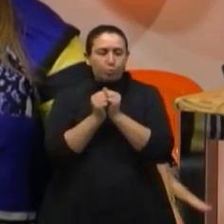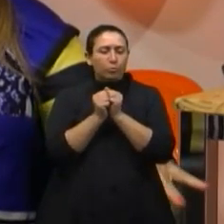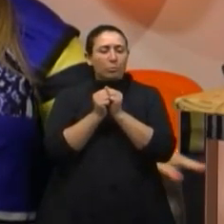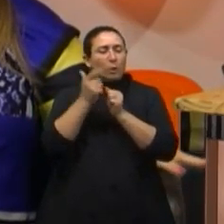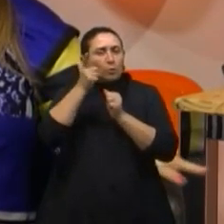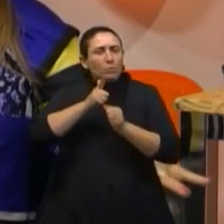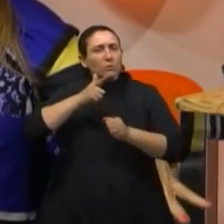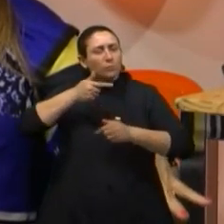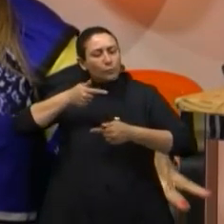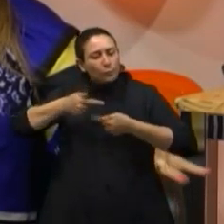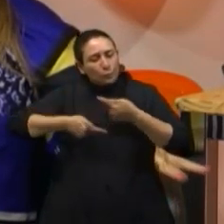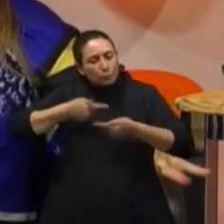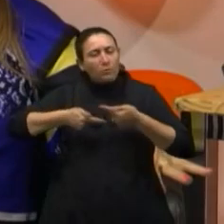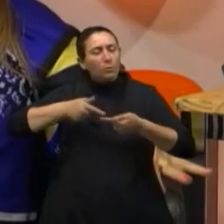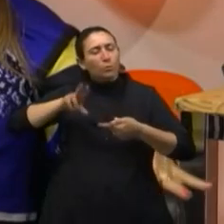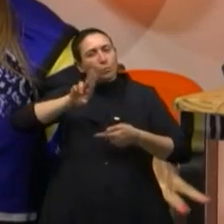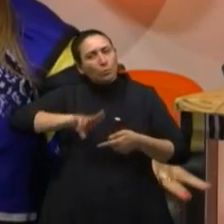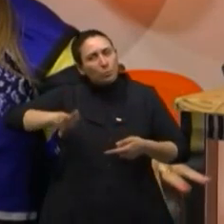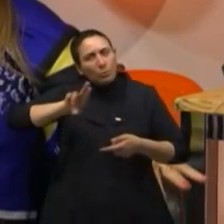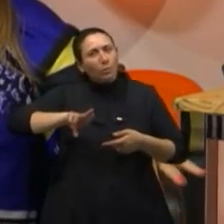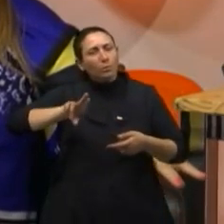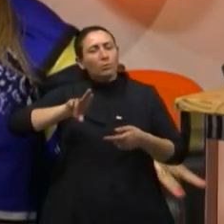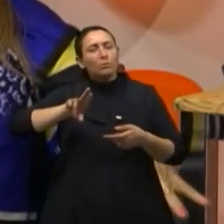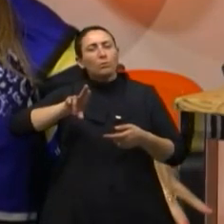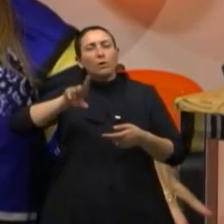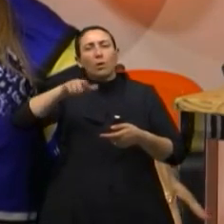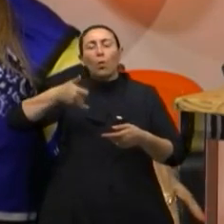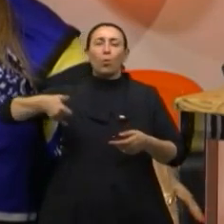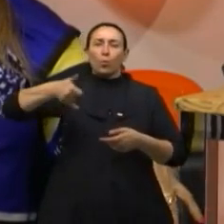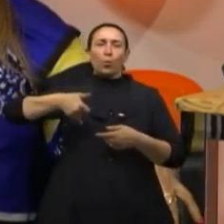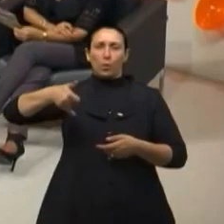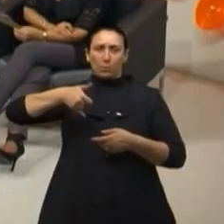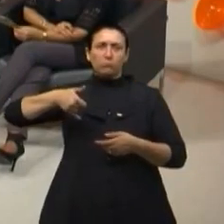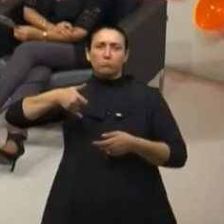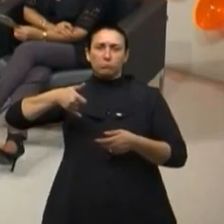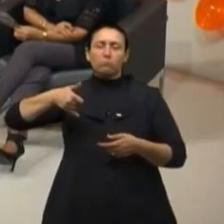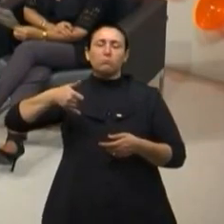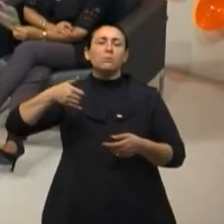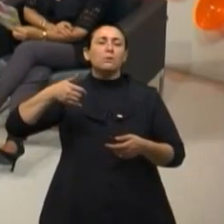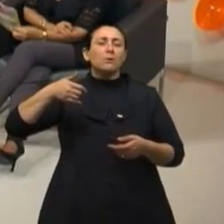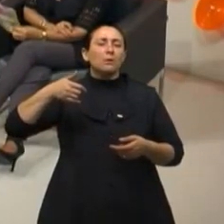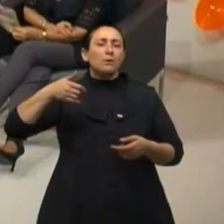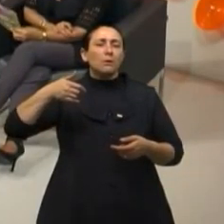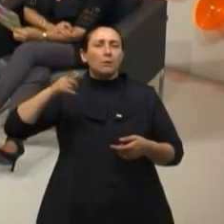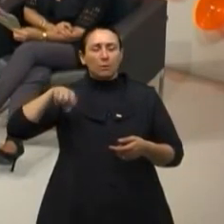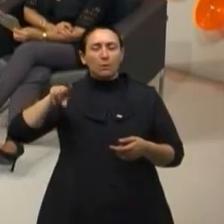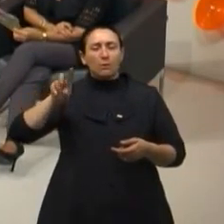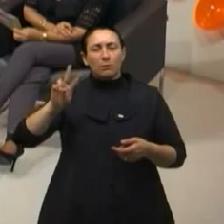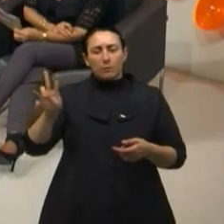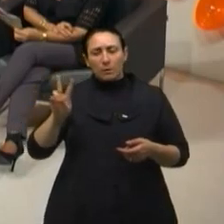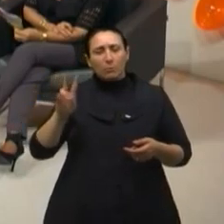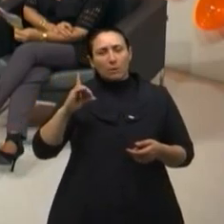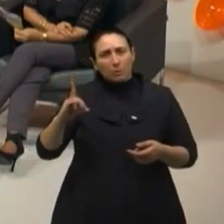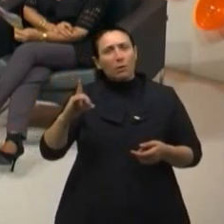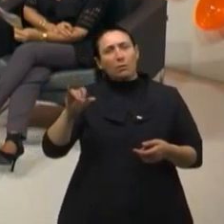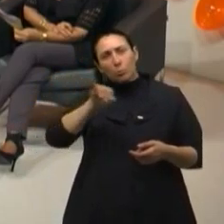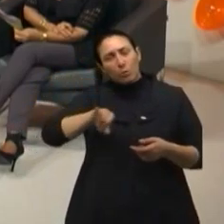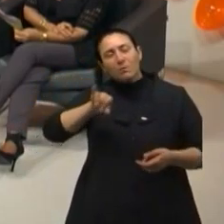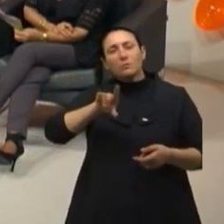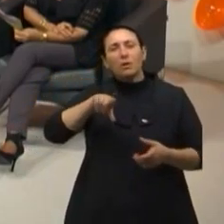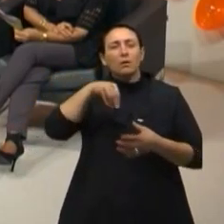funcionar do uso de gordura ah solúvel é solúvel em